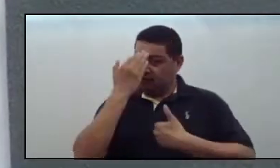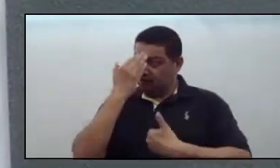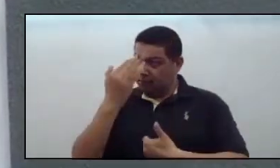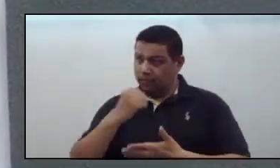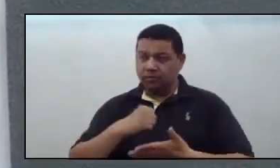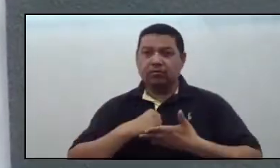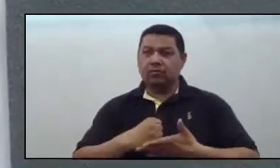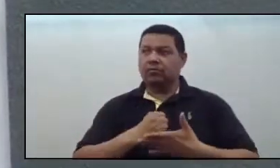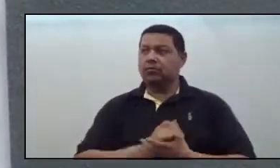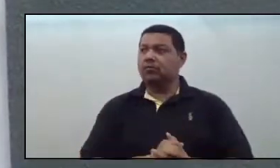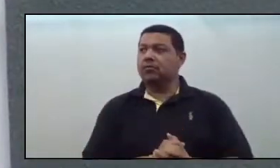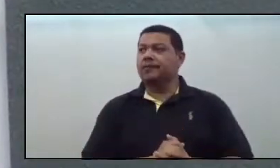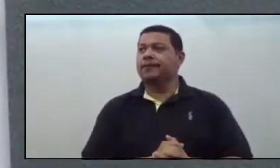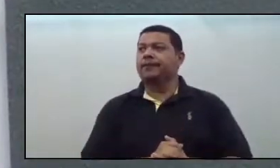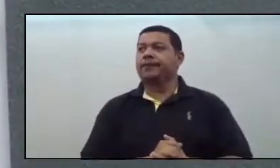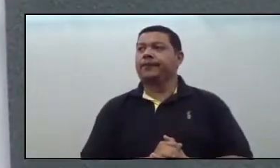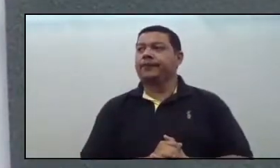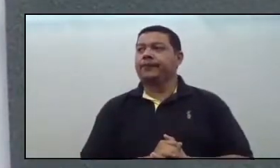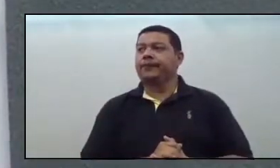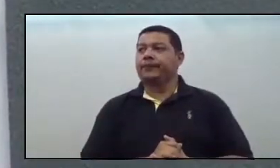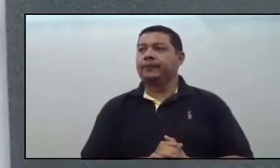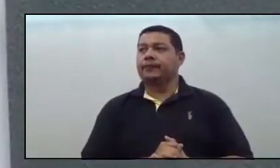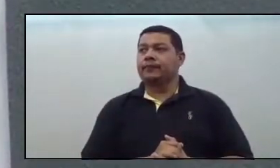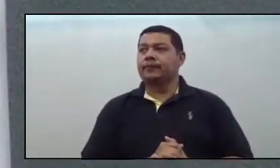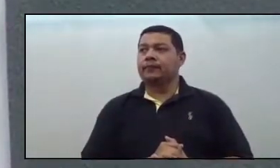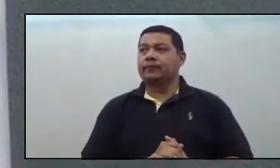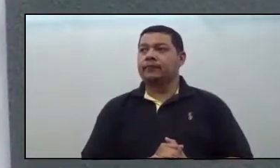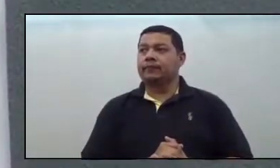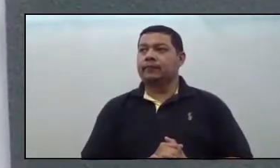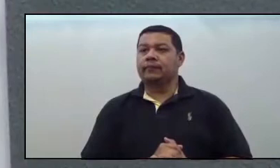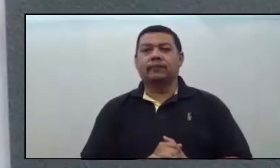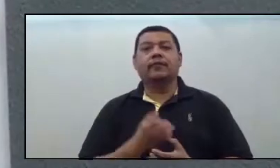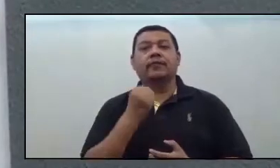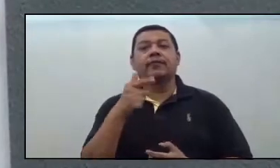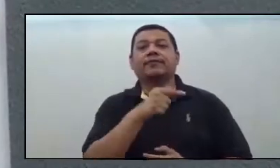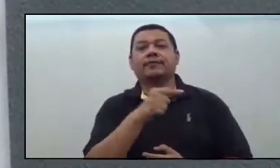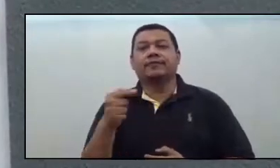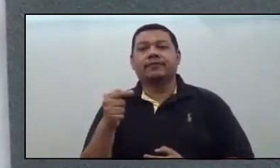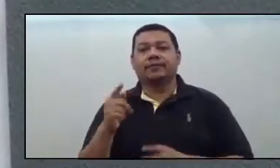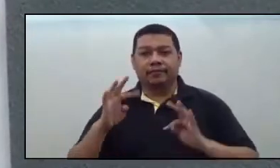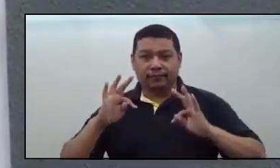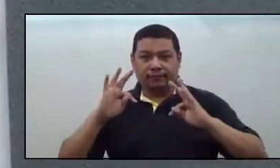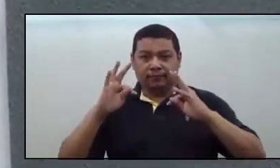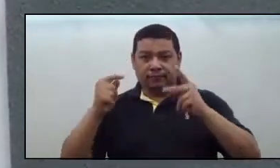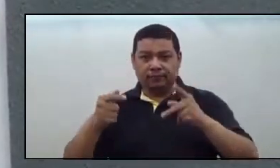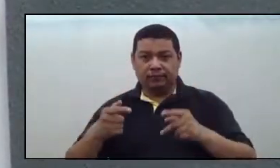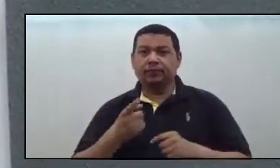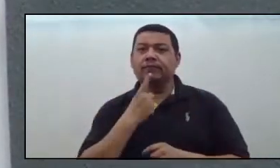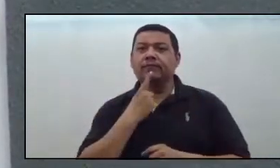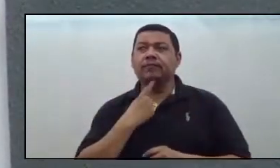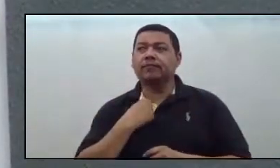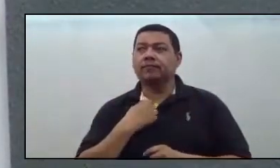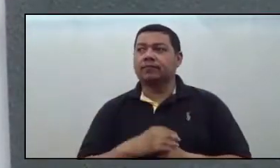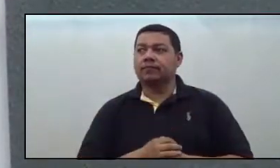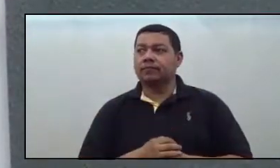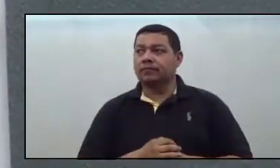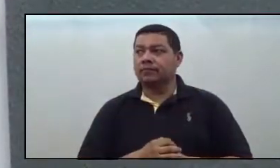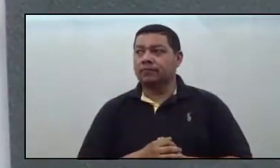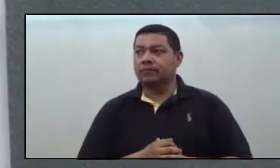colaboração e concluir com uma boa semana a todos aí. Desejar a esses jovens que não